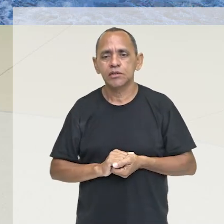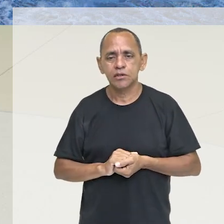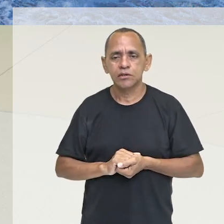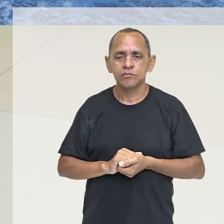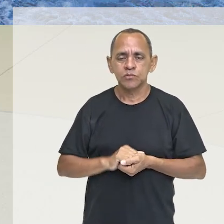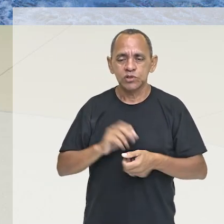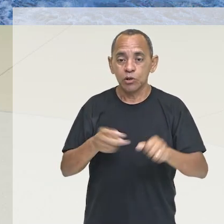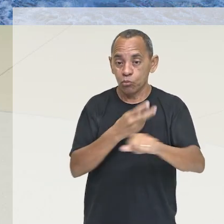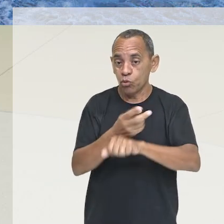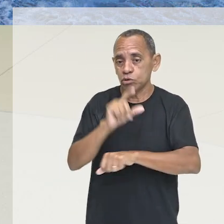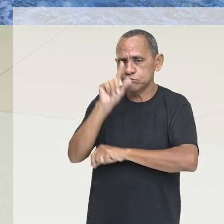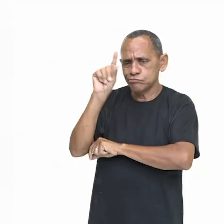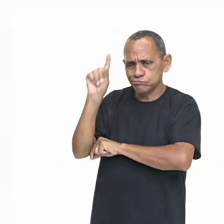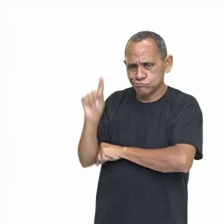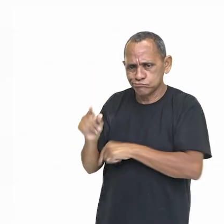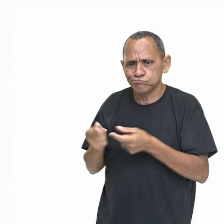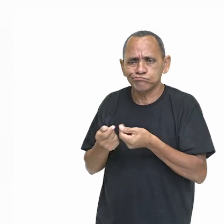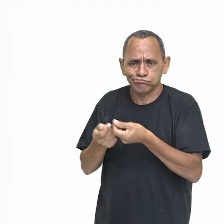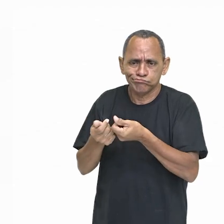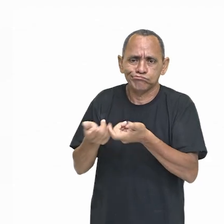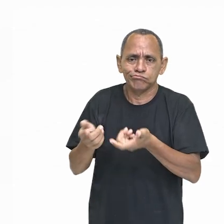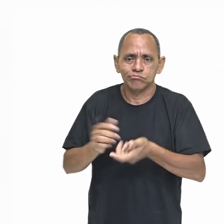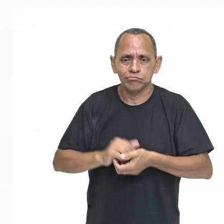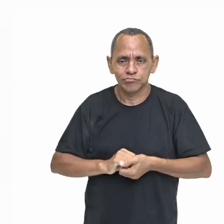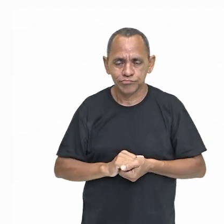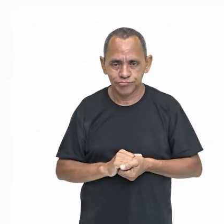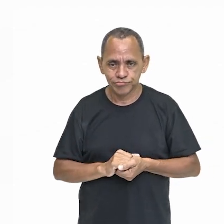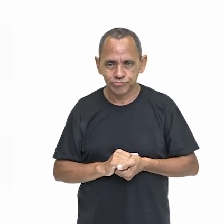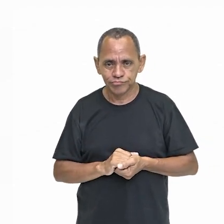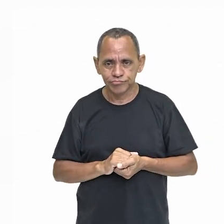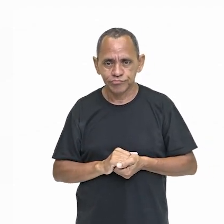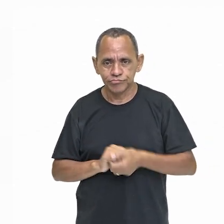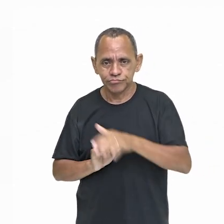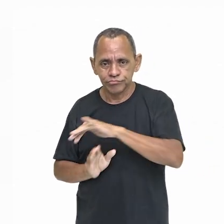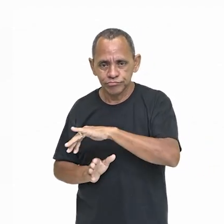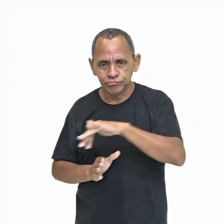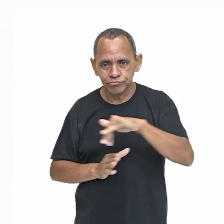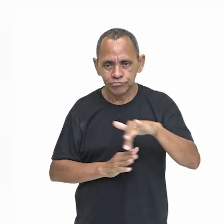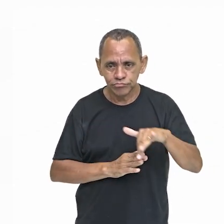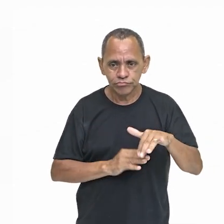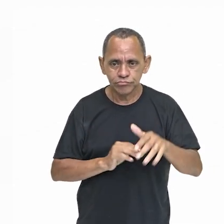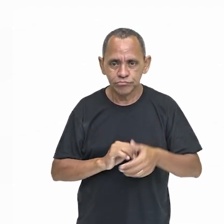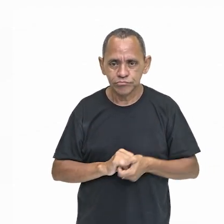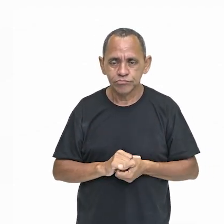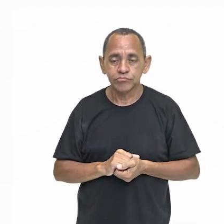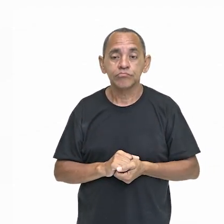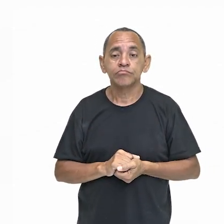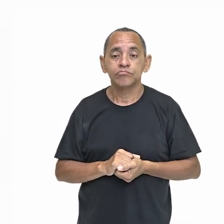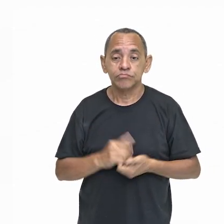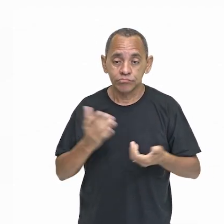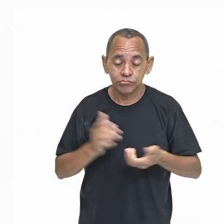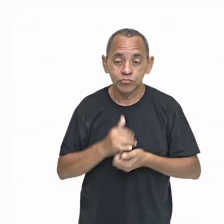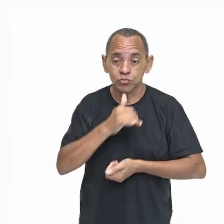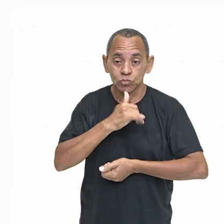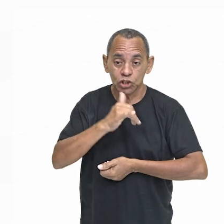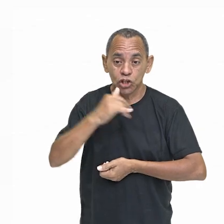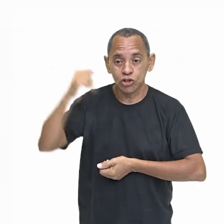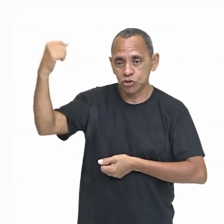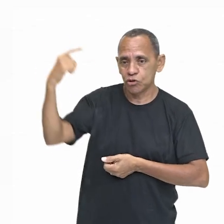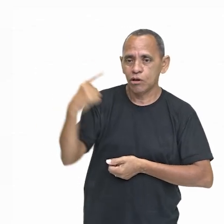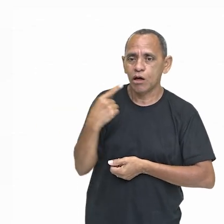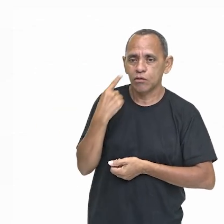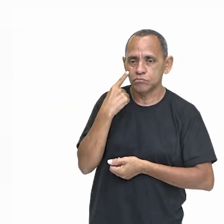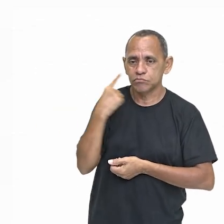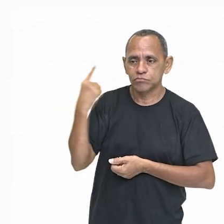barata. Falando sobre esse tipo de energia, a energia solar, temos aqui um